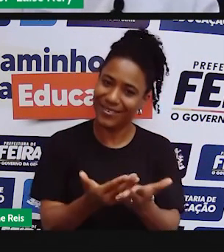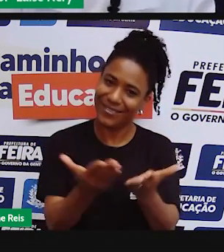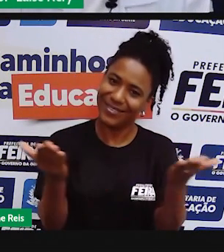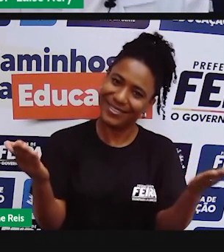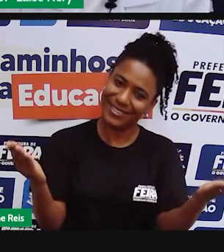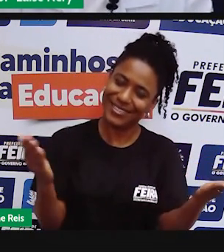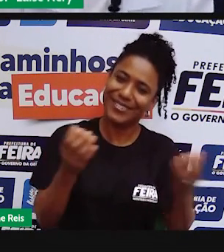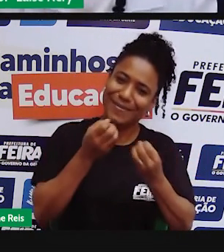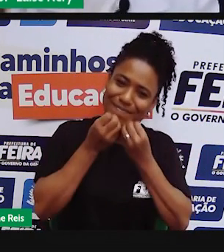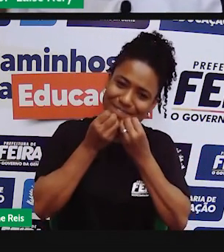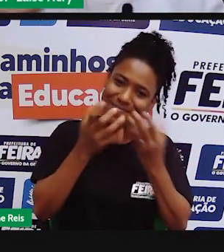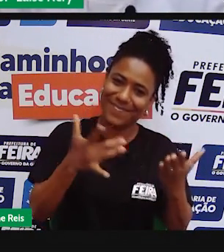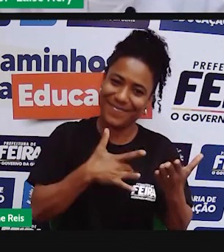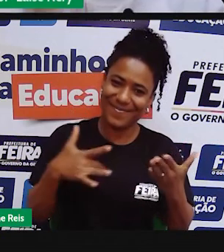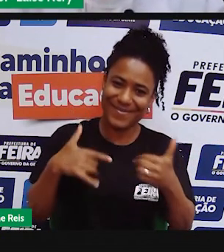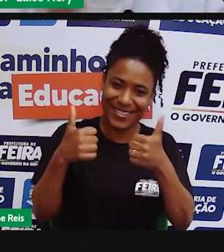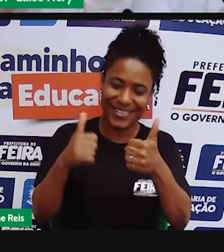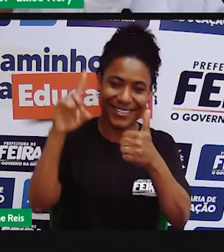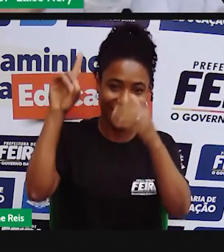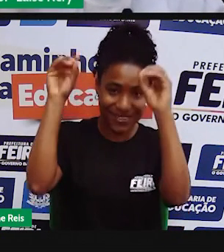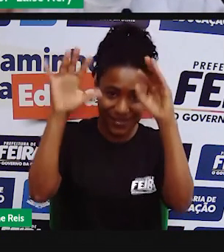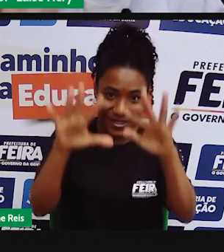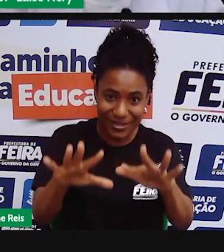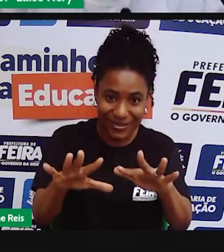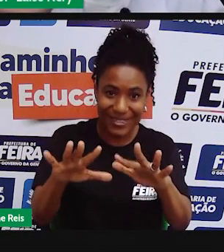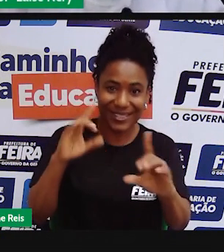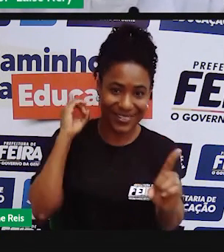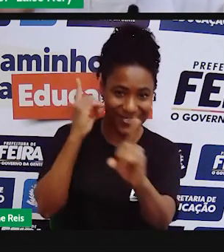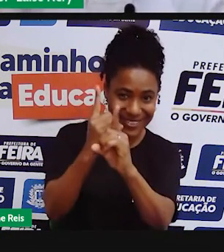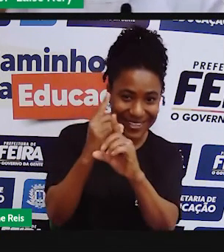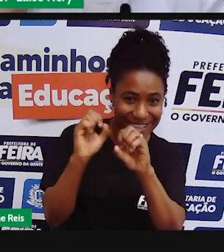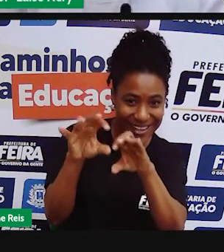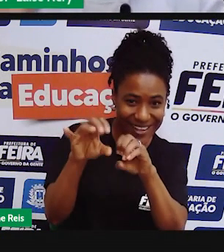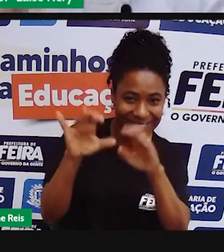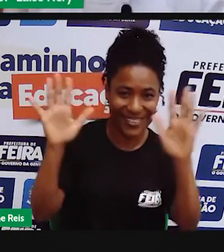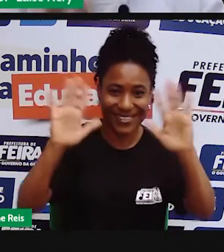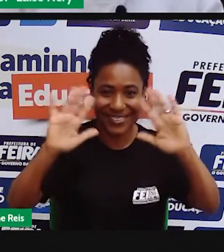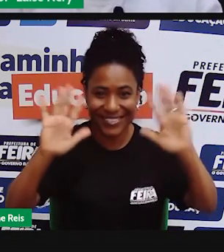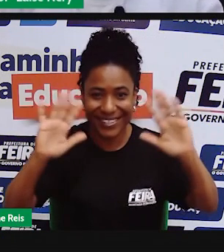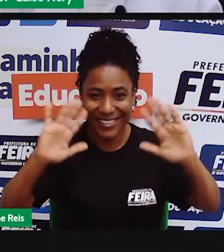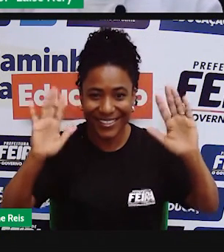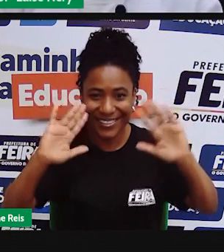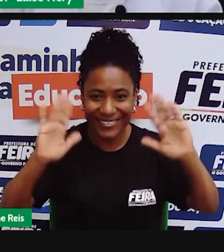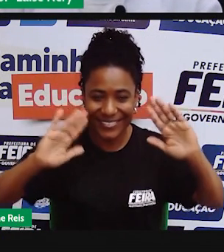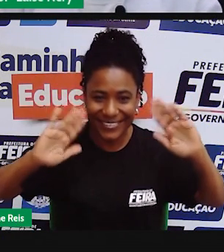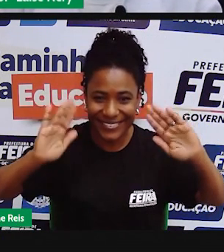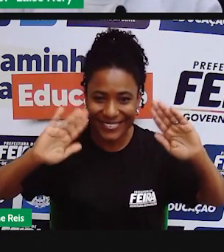bem, fiquem com Deus. Até a próxima aula, ok? Tchau!